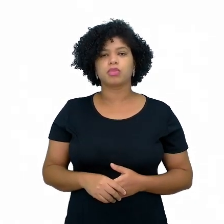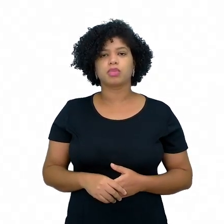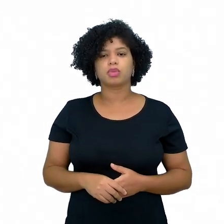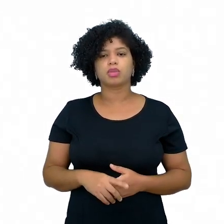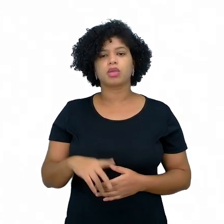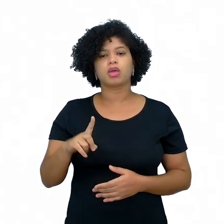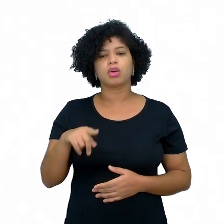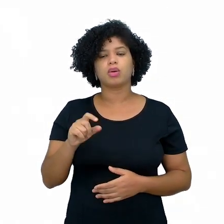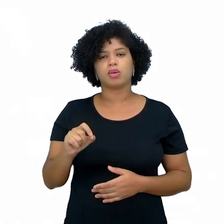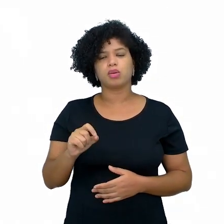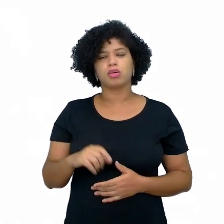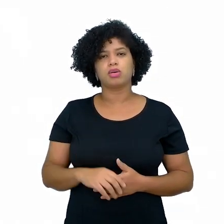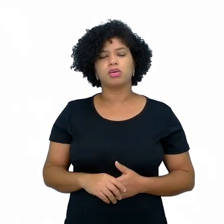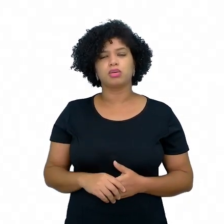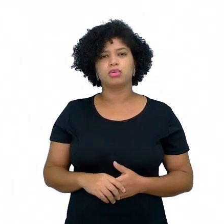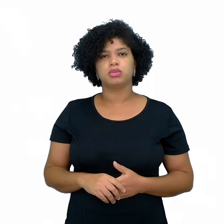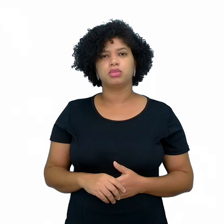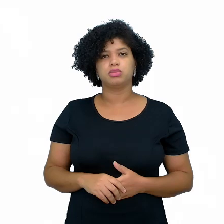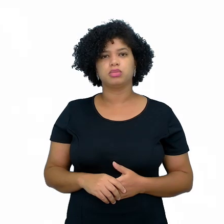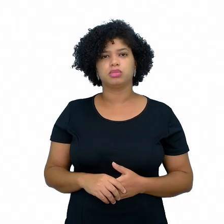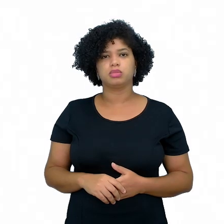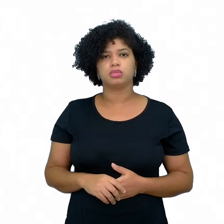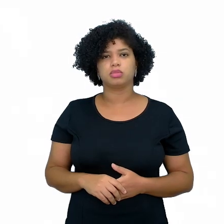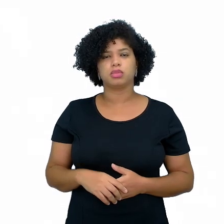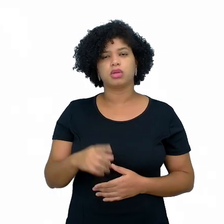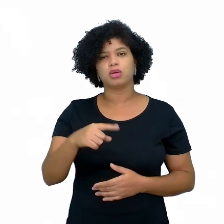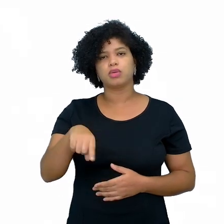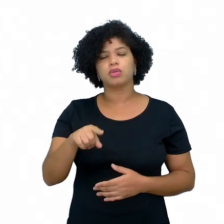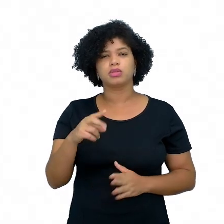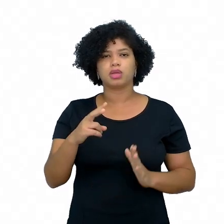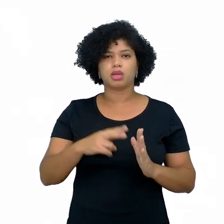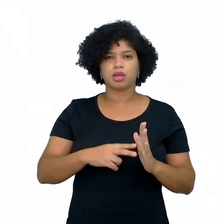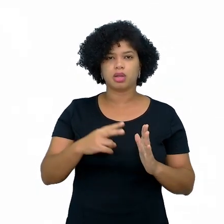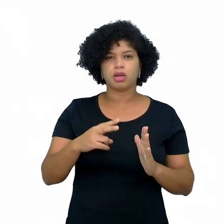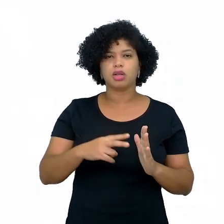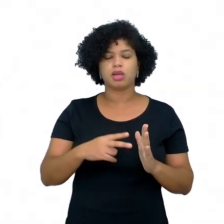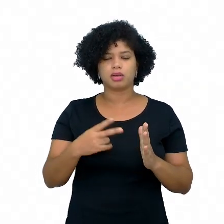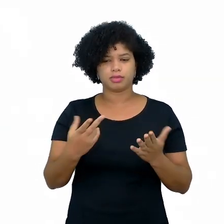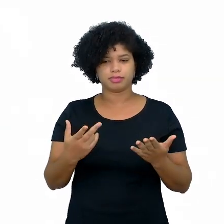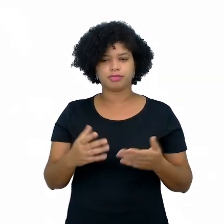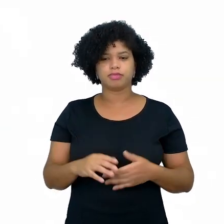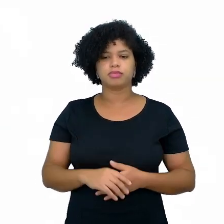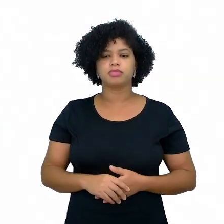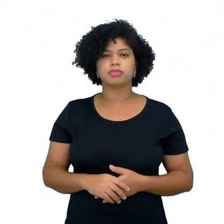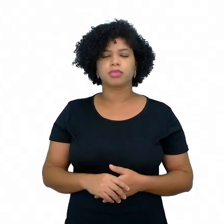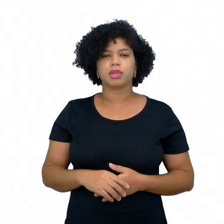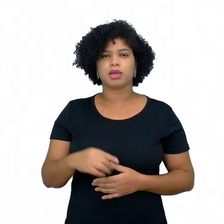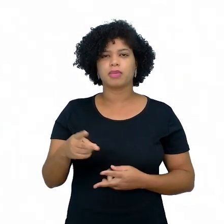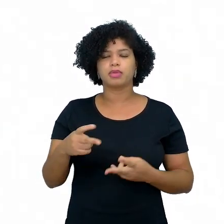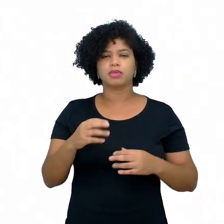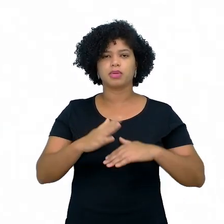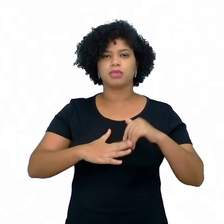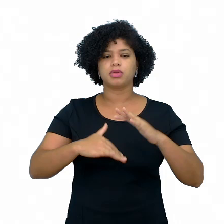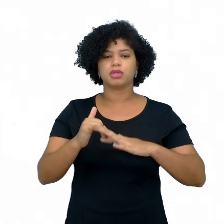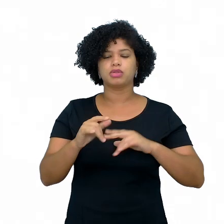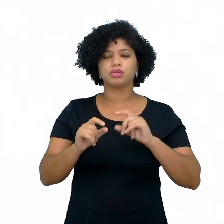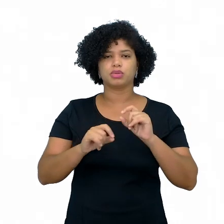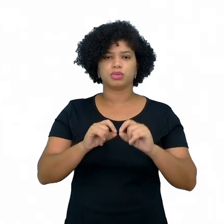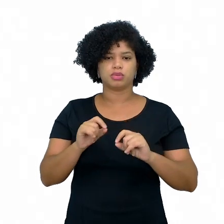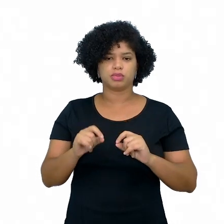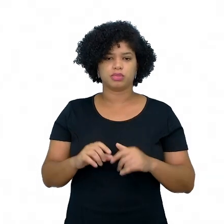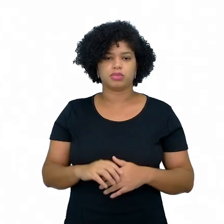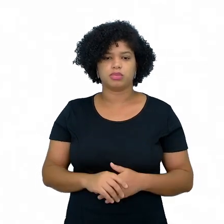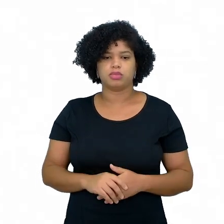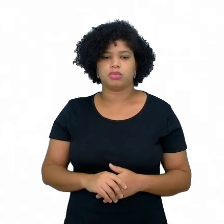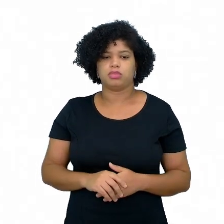que vocês leem, né, a habilidade, né,